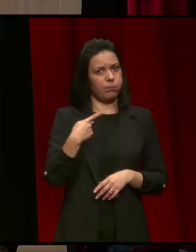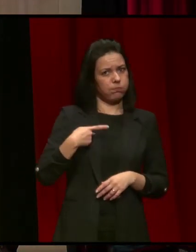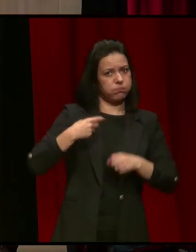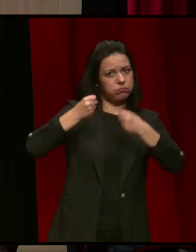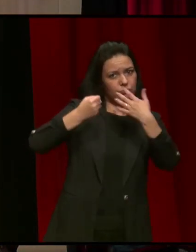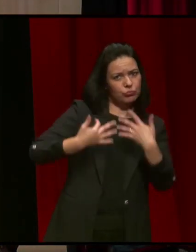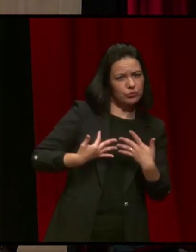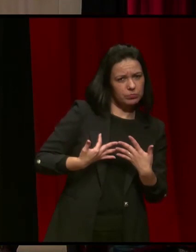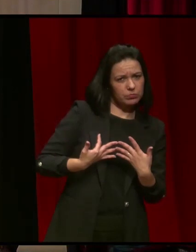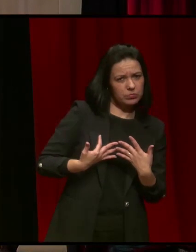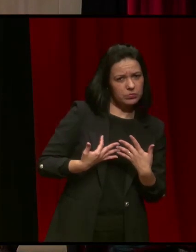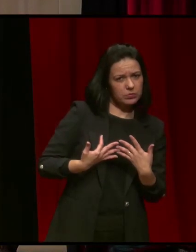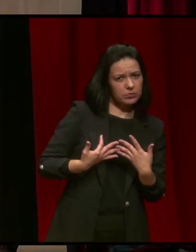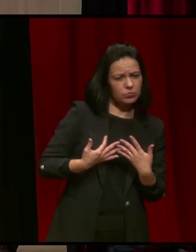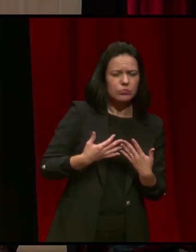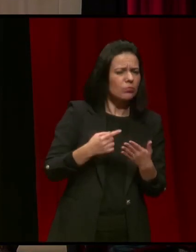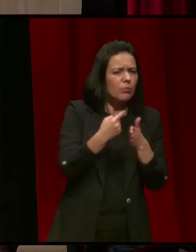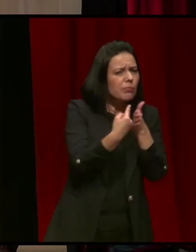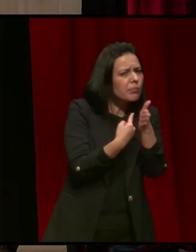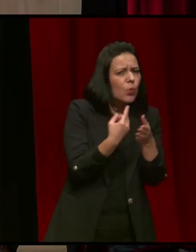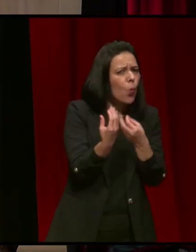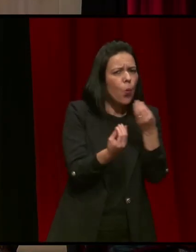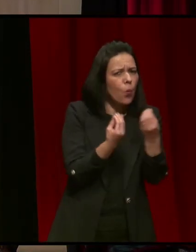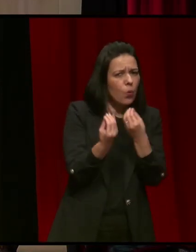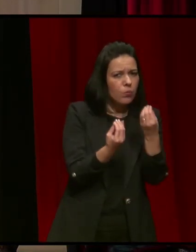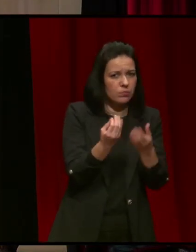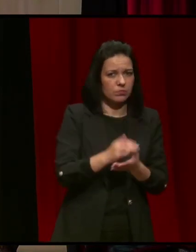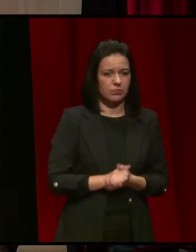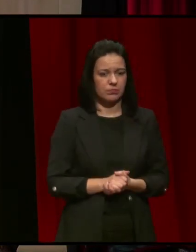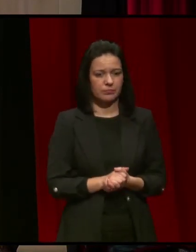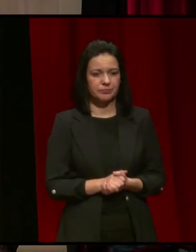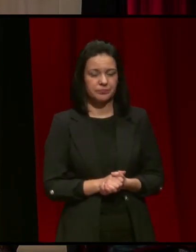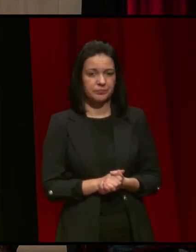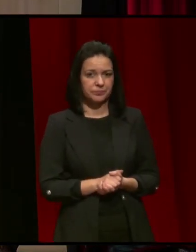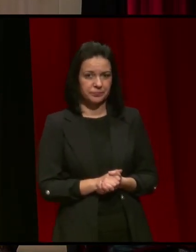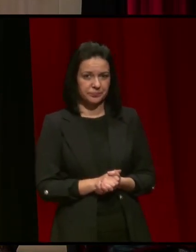ter a descrição. Qual é o sentido da sua pergunta, querida?